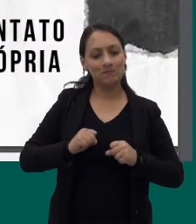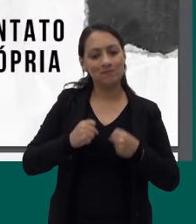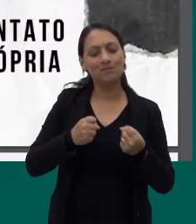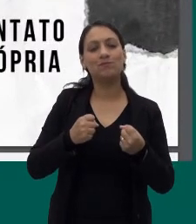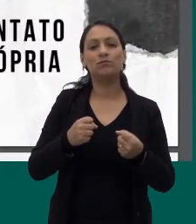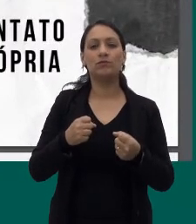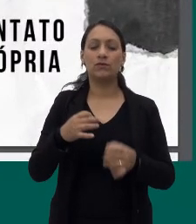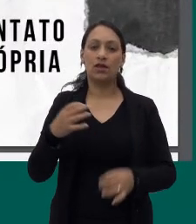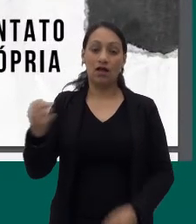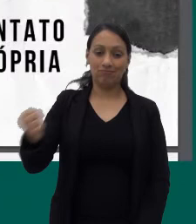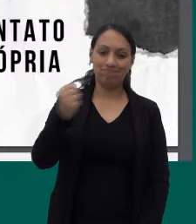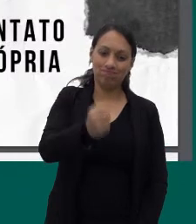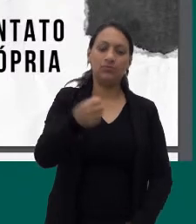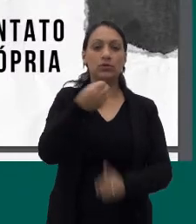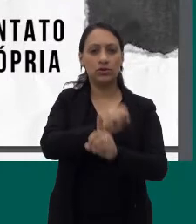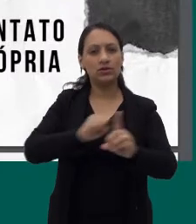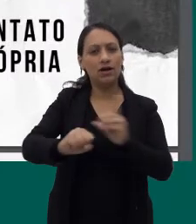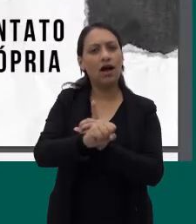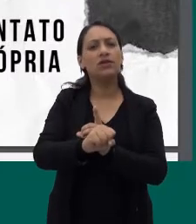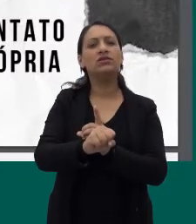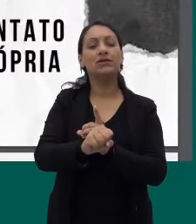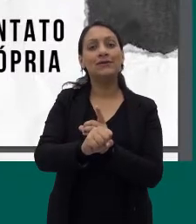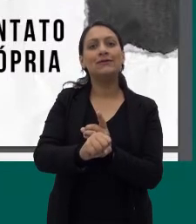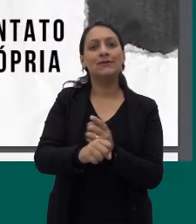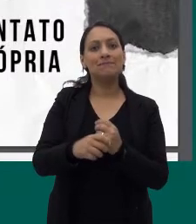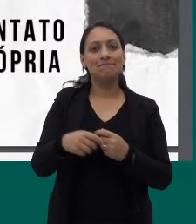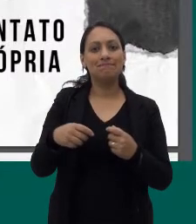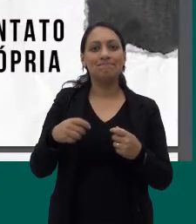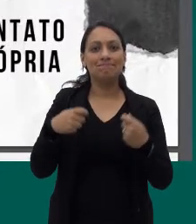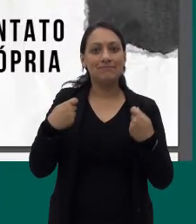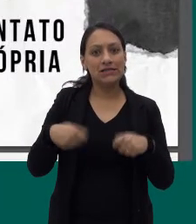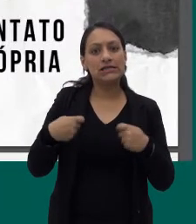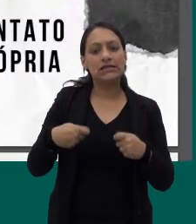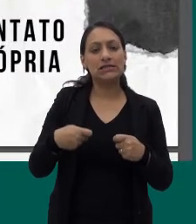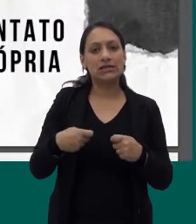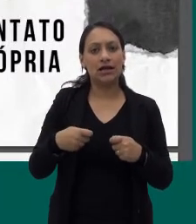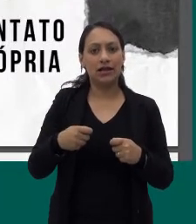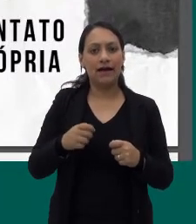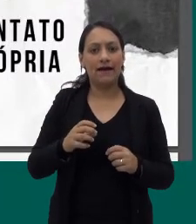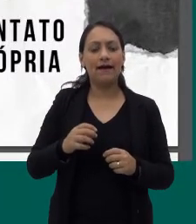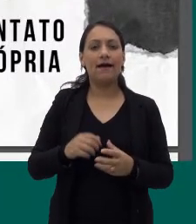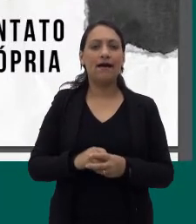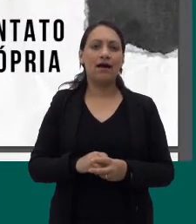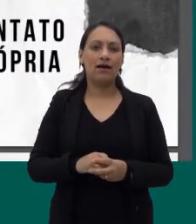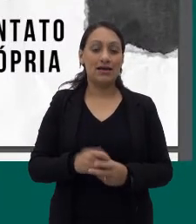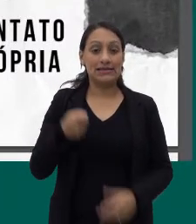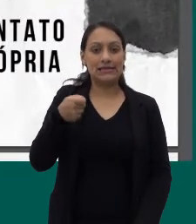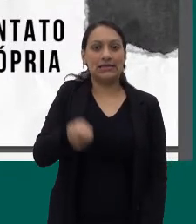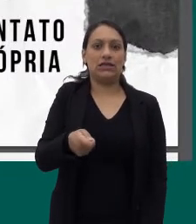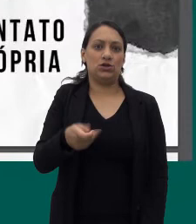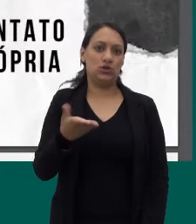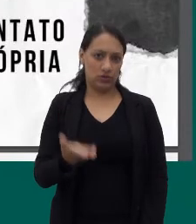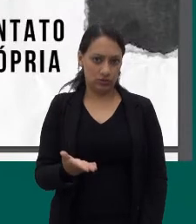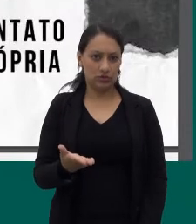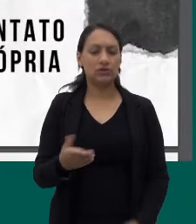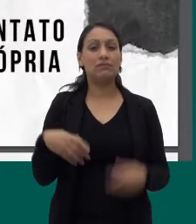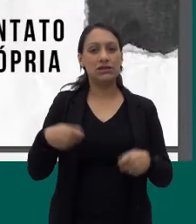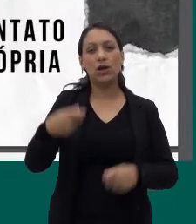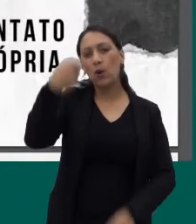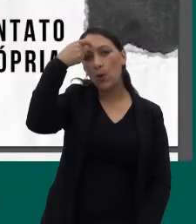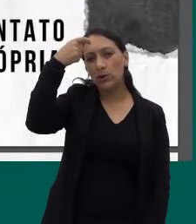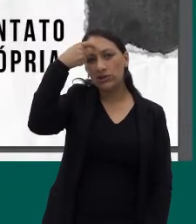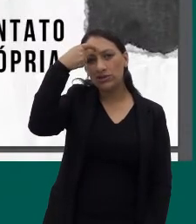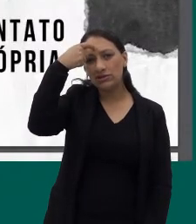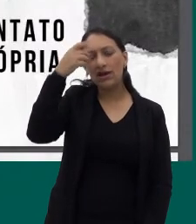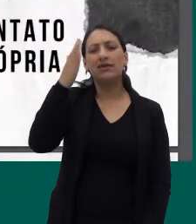numa sociedade que exige muito. A questão é a gente ter consciência disso, né? É a gente saber